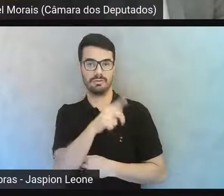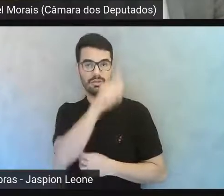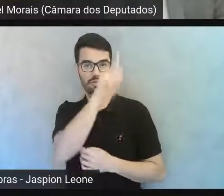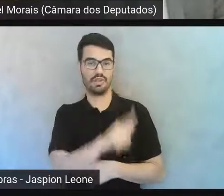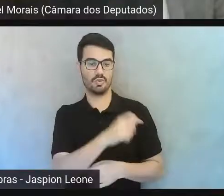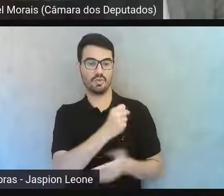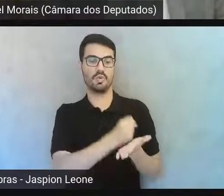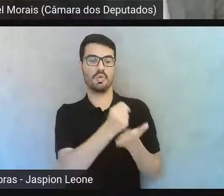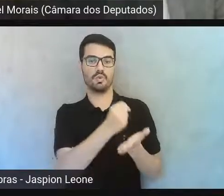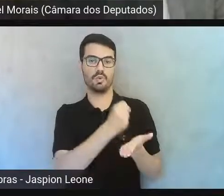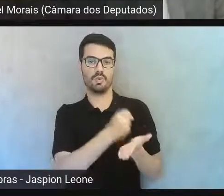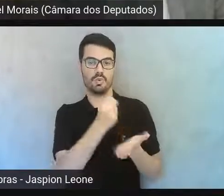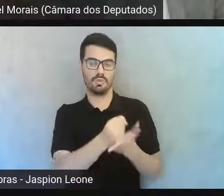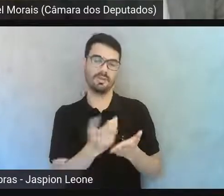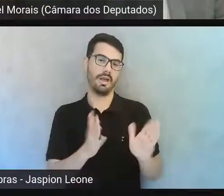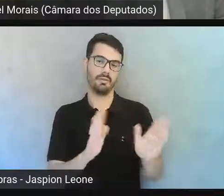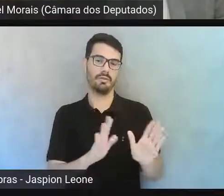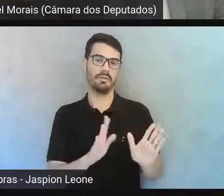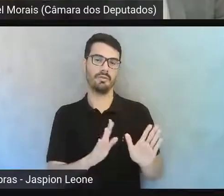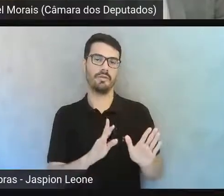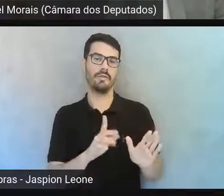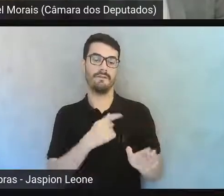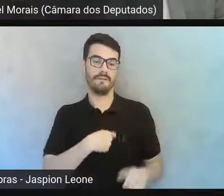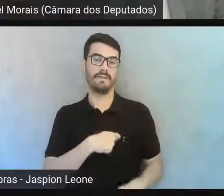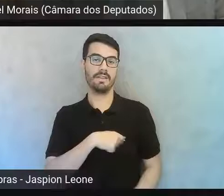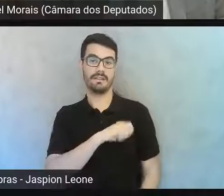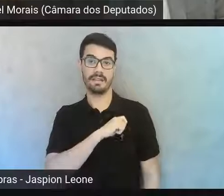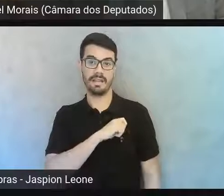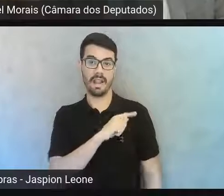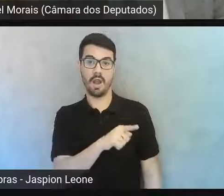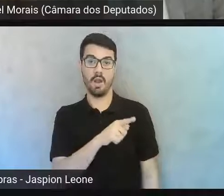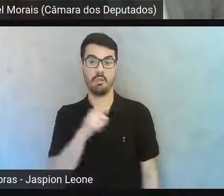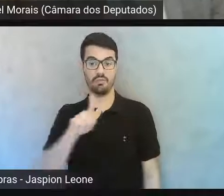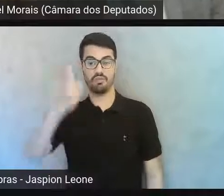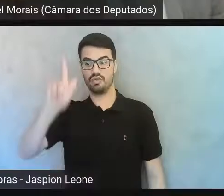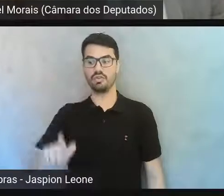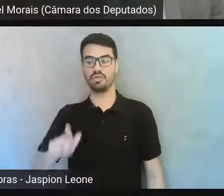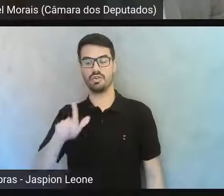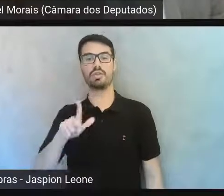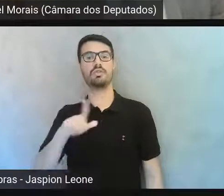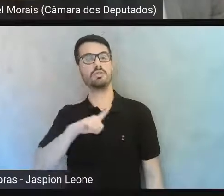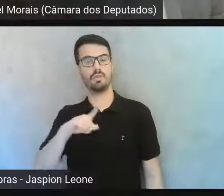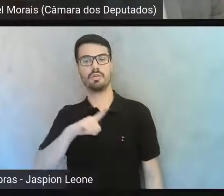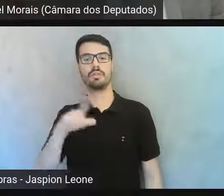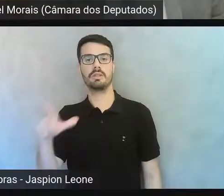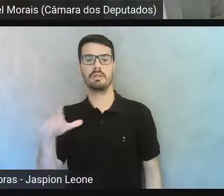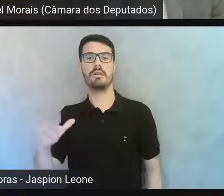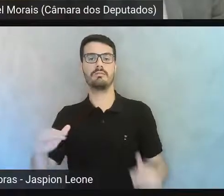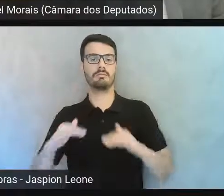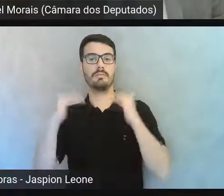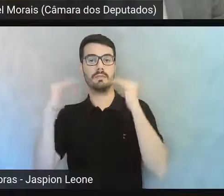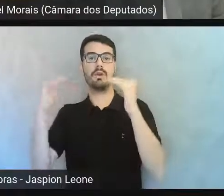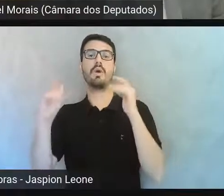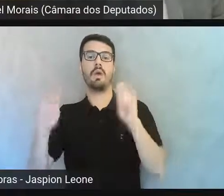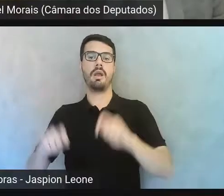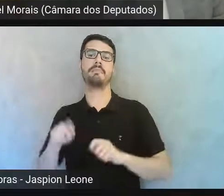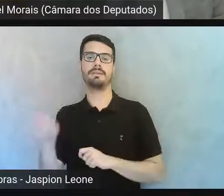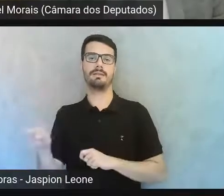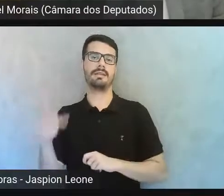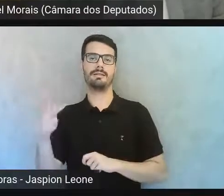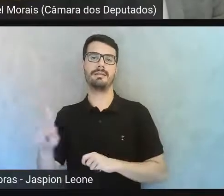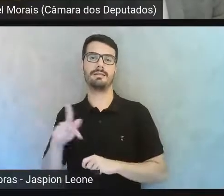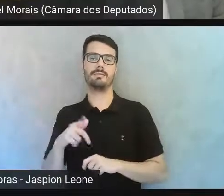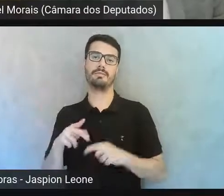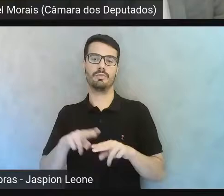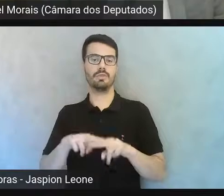contrato. Somente do gestor de contrato. O fiscal não tem nem poder para isso, mas o gestor do fiscal certamente ultrapassa a competência dele.